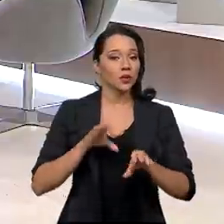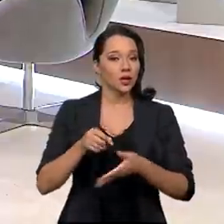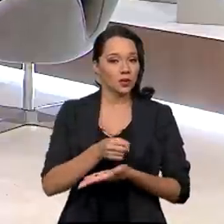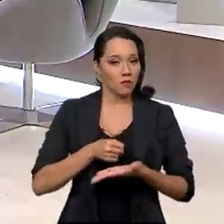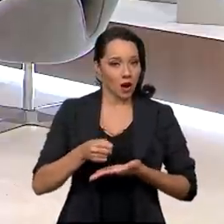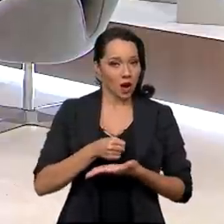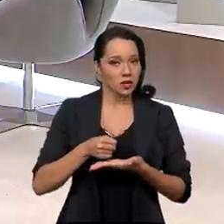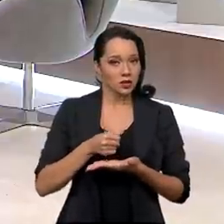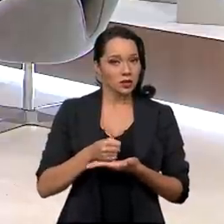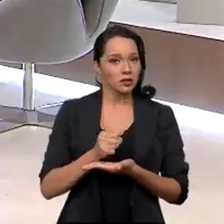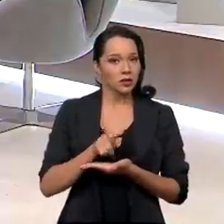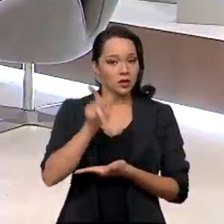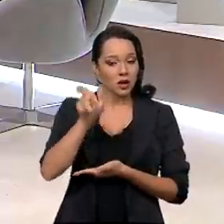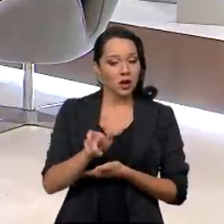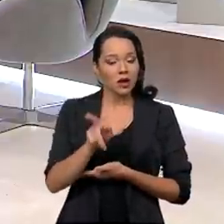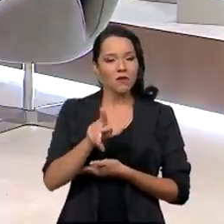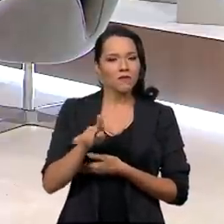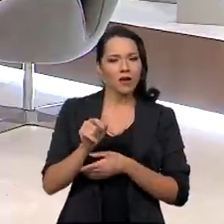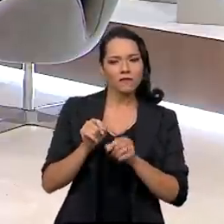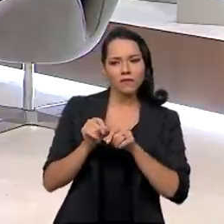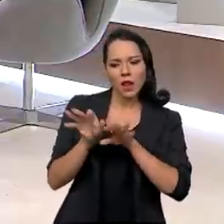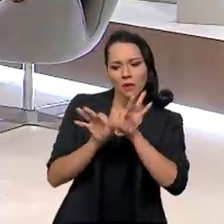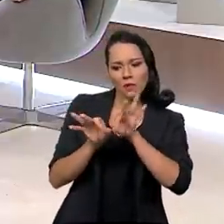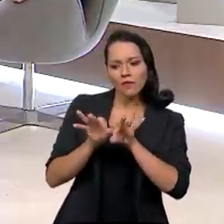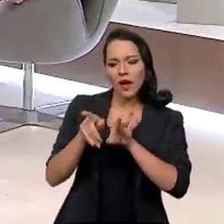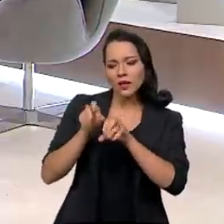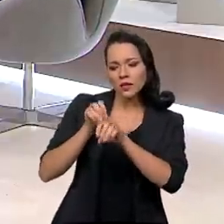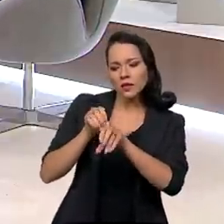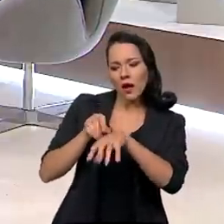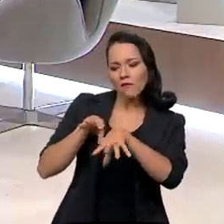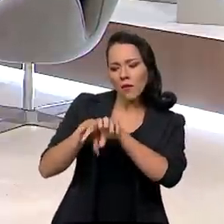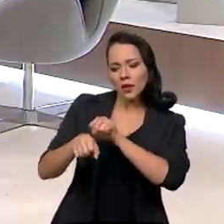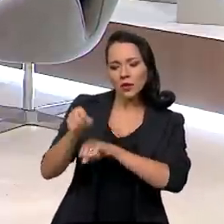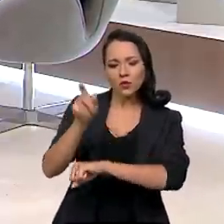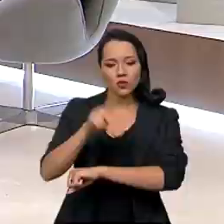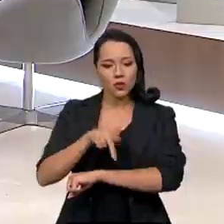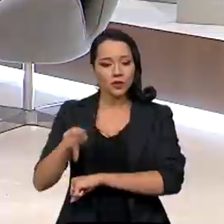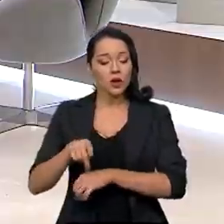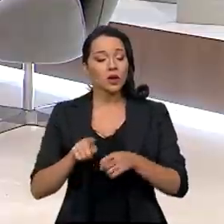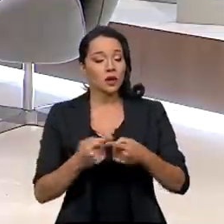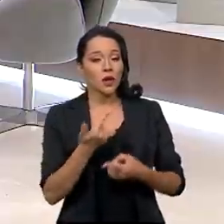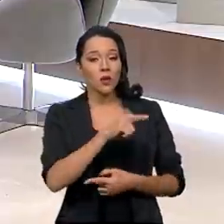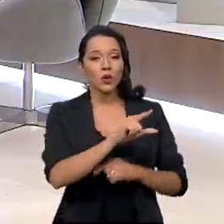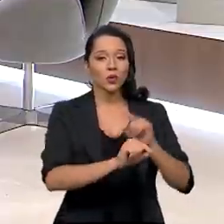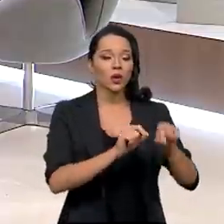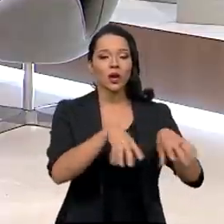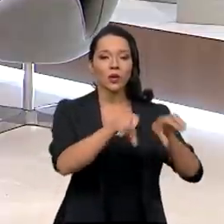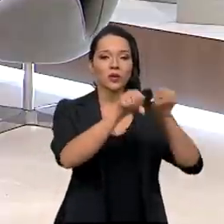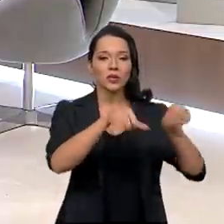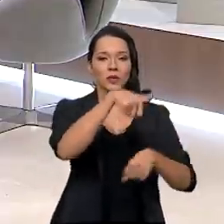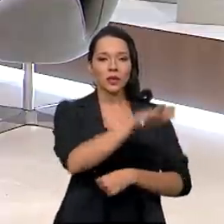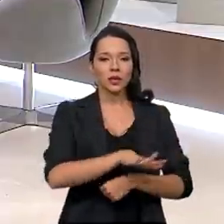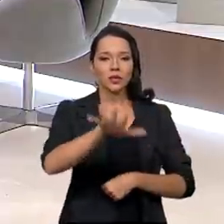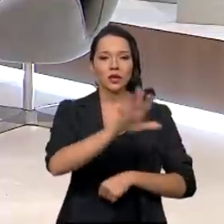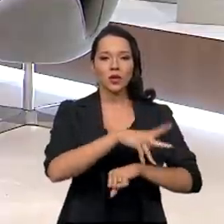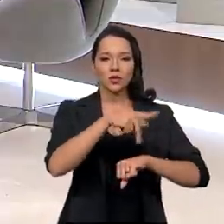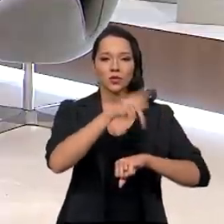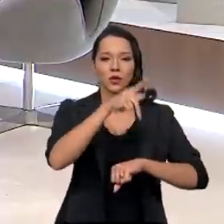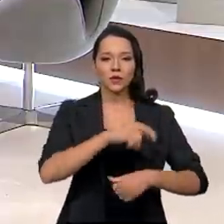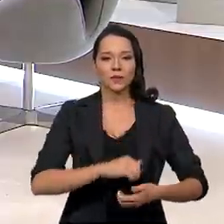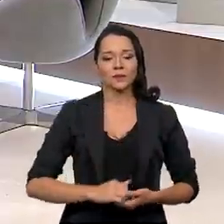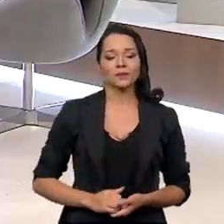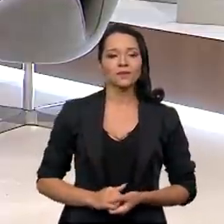básica, para quem vai formar os professores, e também, de outro lado, o Sistema Nacional de